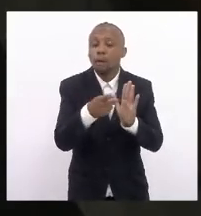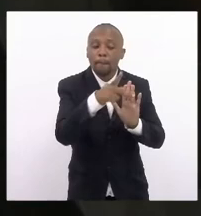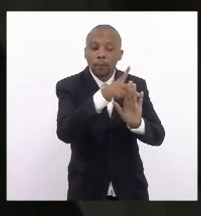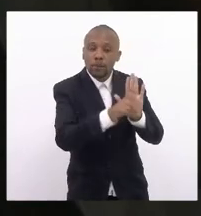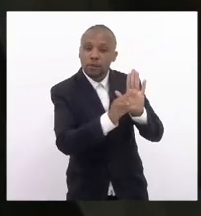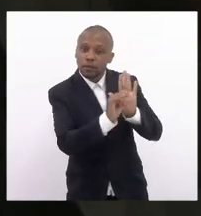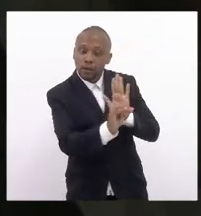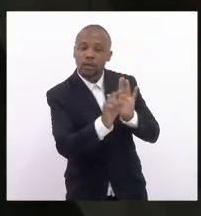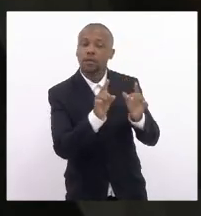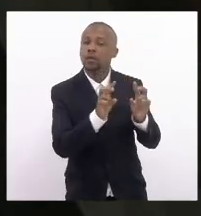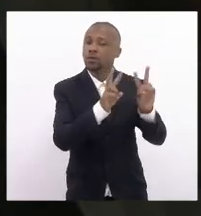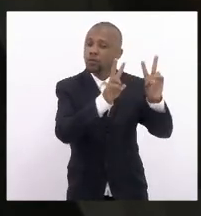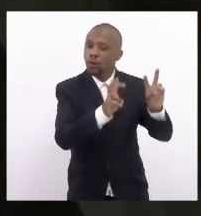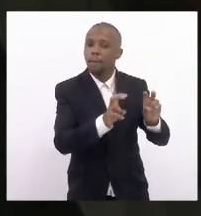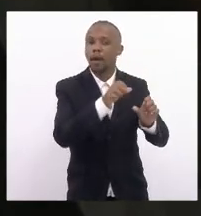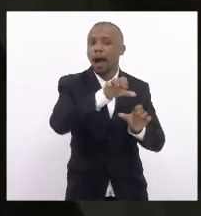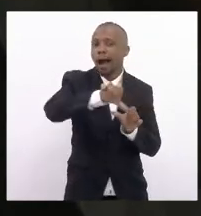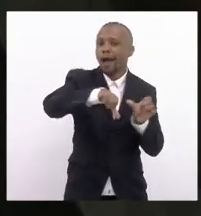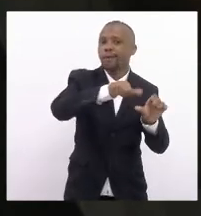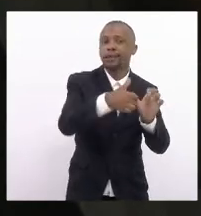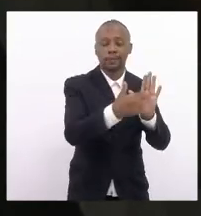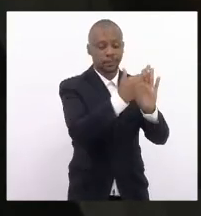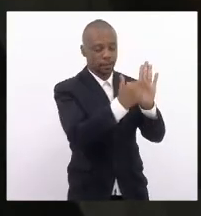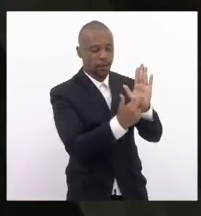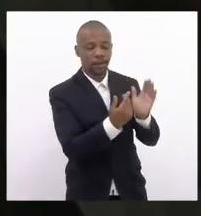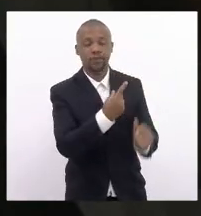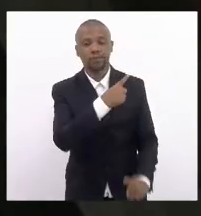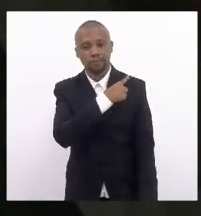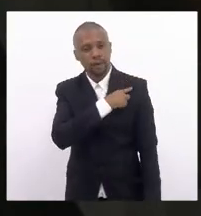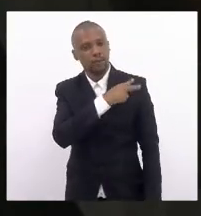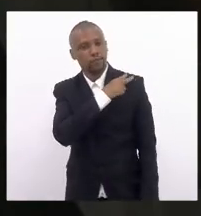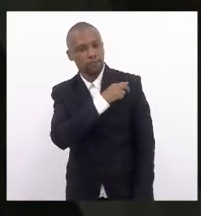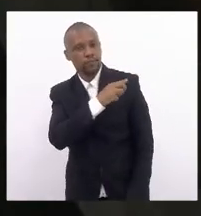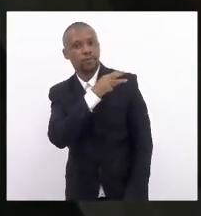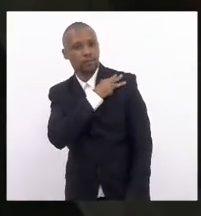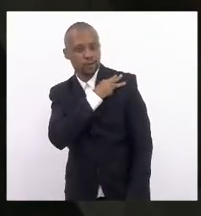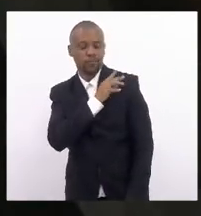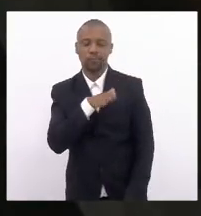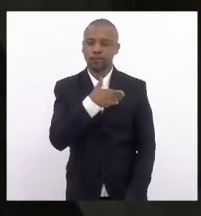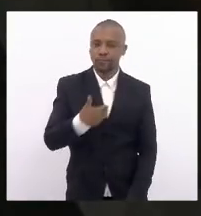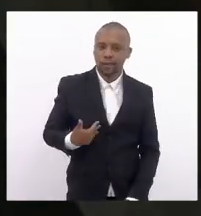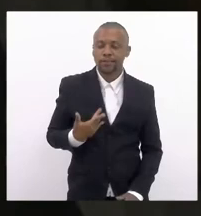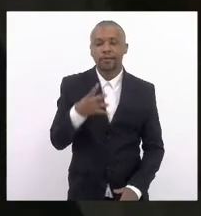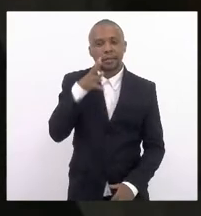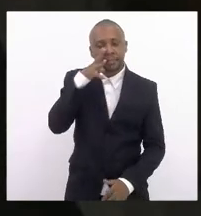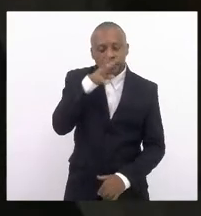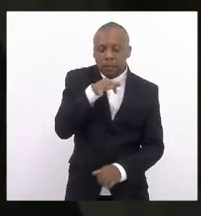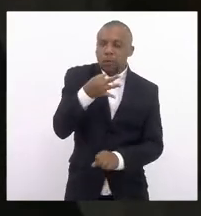médio. O governo vem insistindo que é preciso seguir